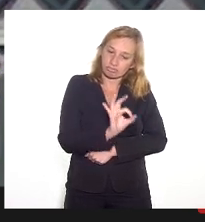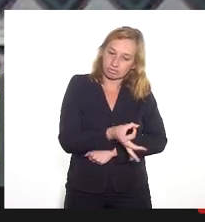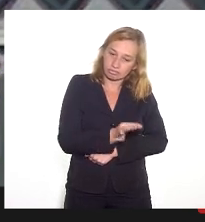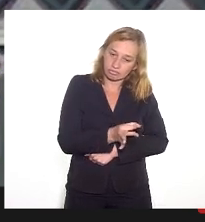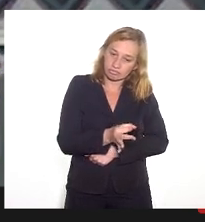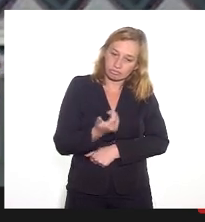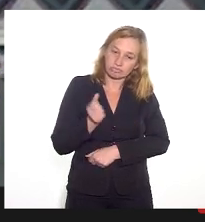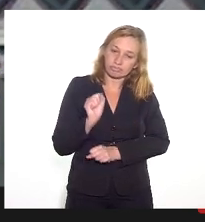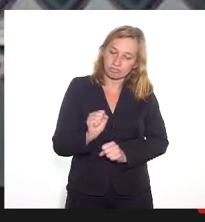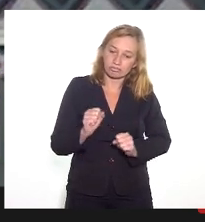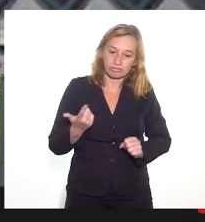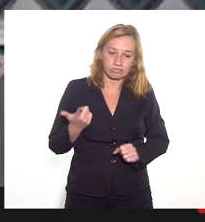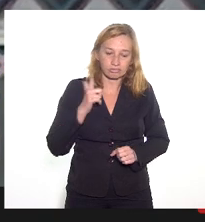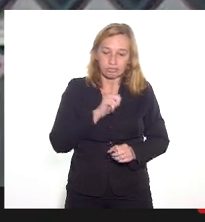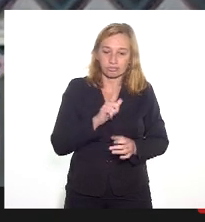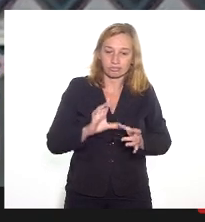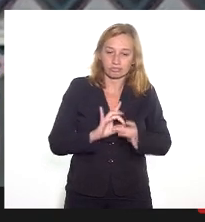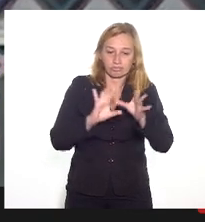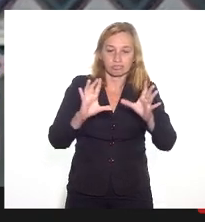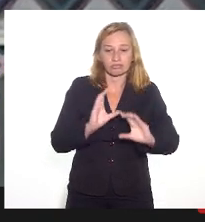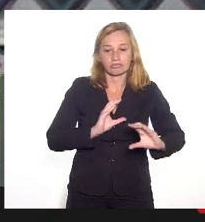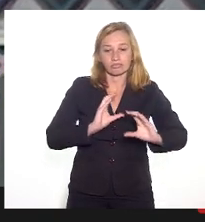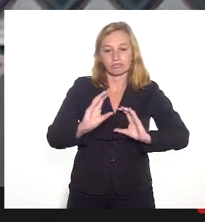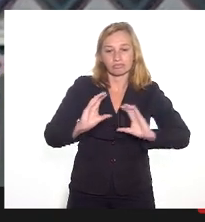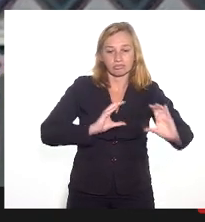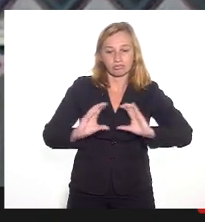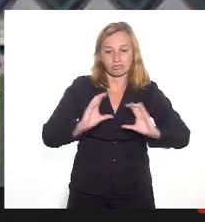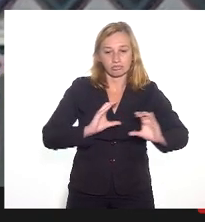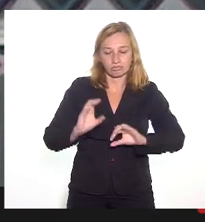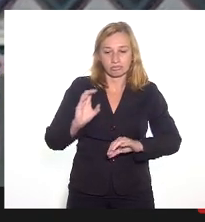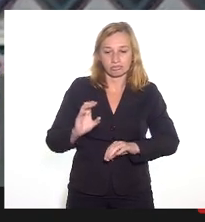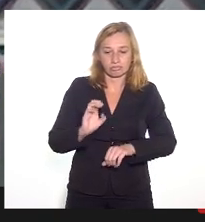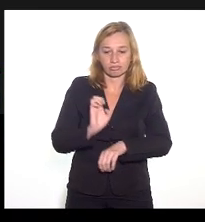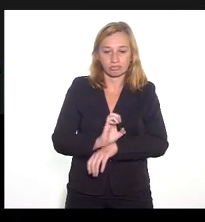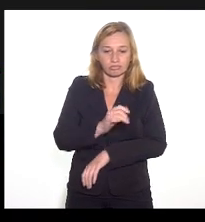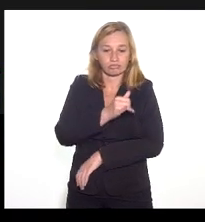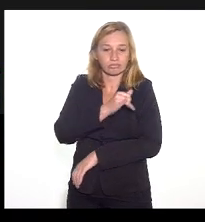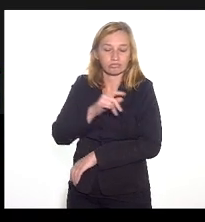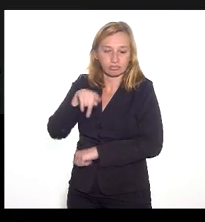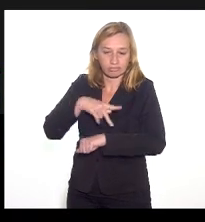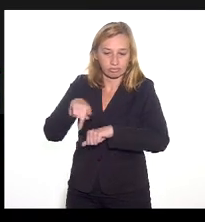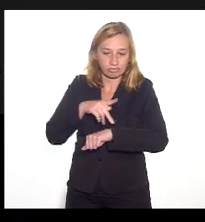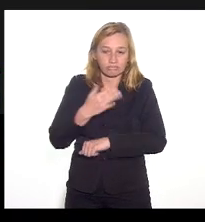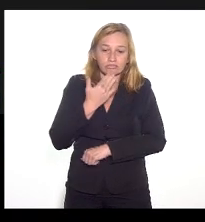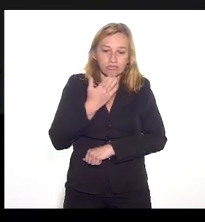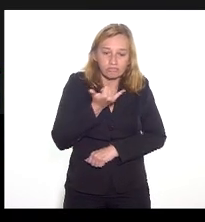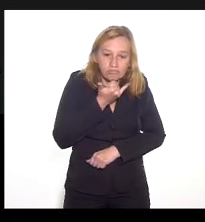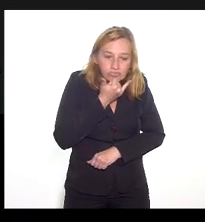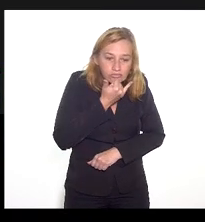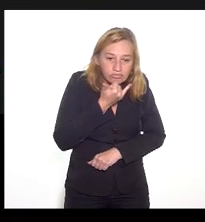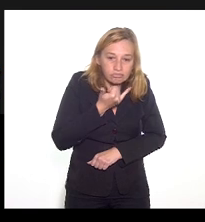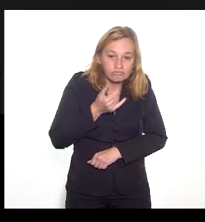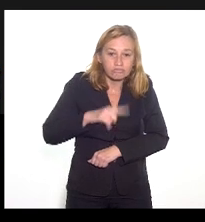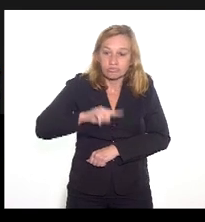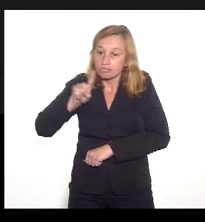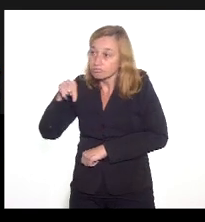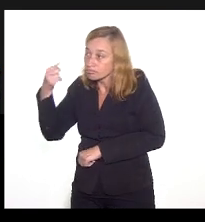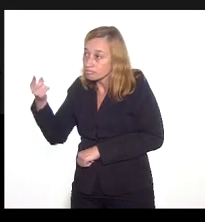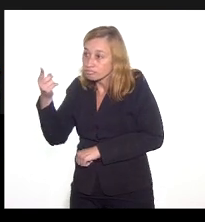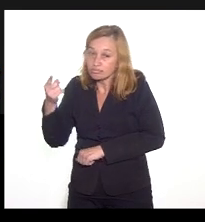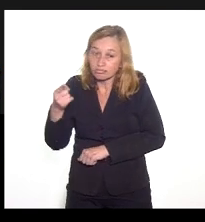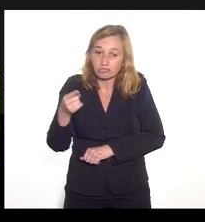possa democratizar a comunicação no nosso país e no nosso Estado. Peço desculpa, porque também estou numa outra